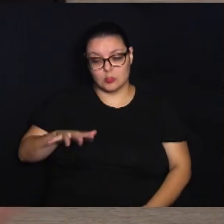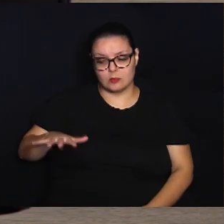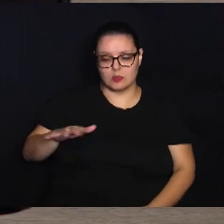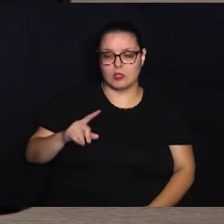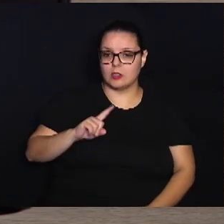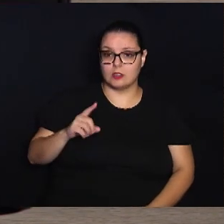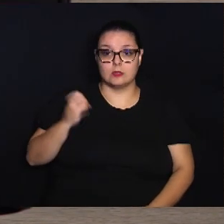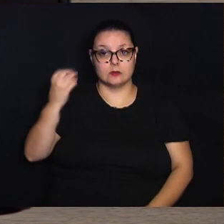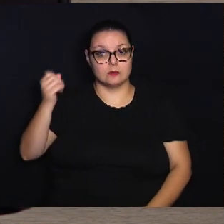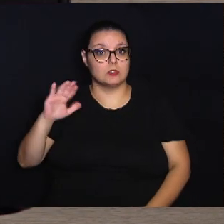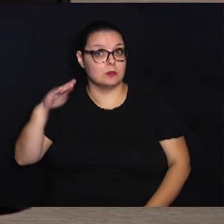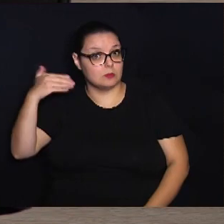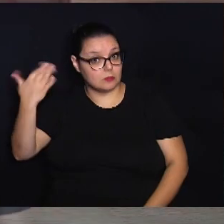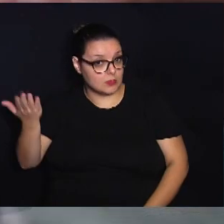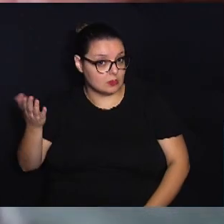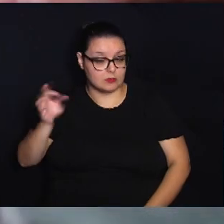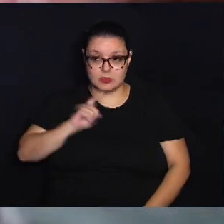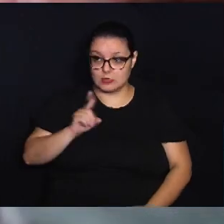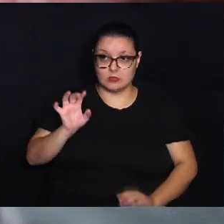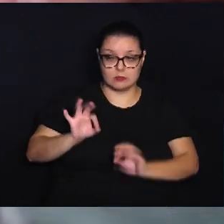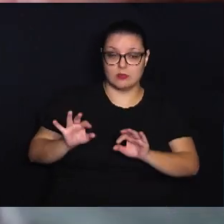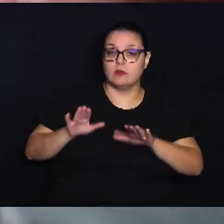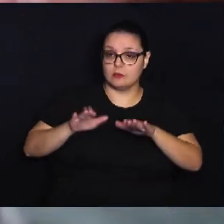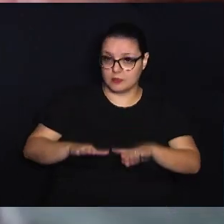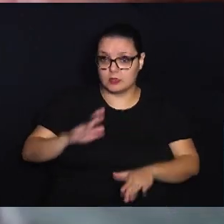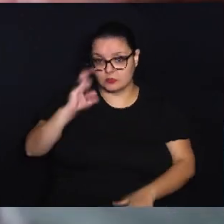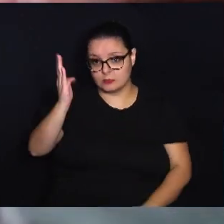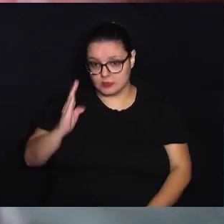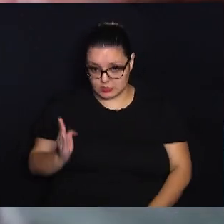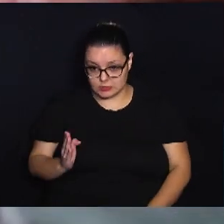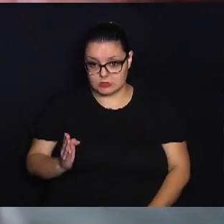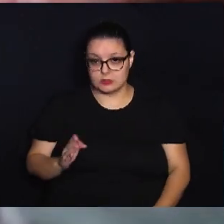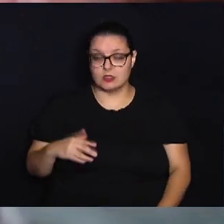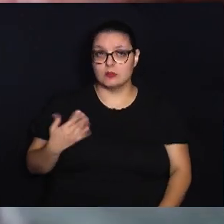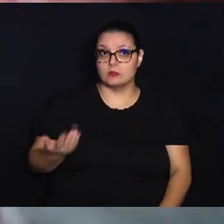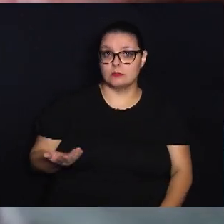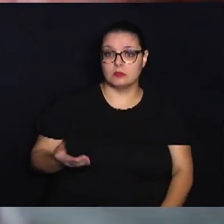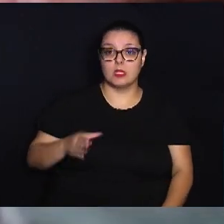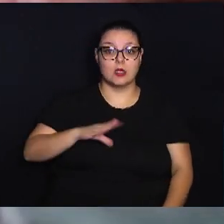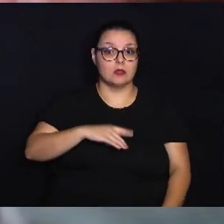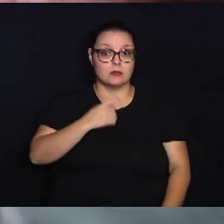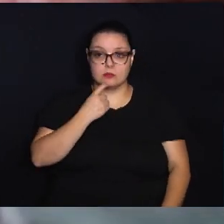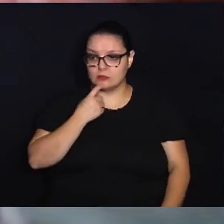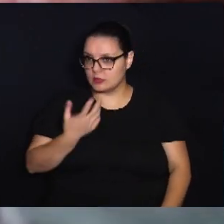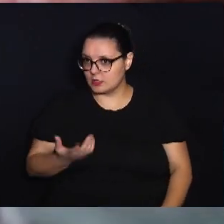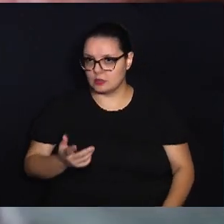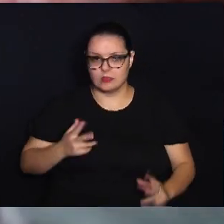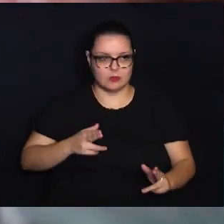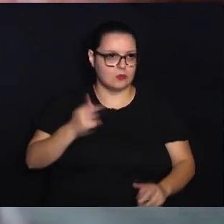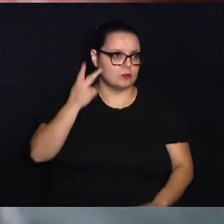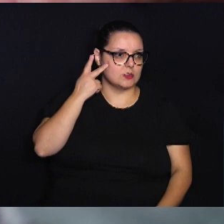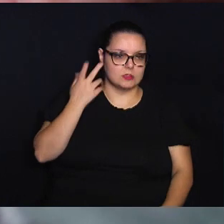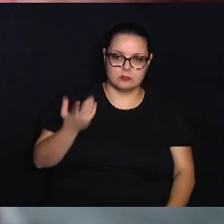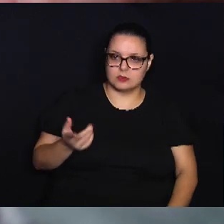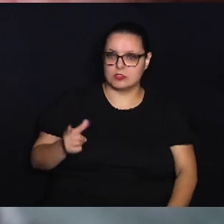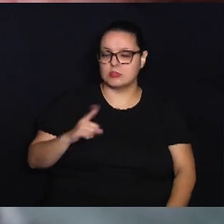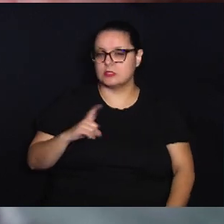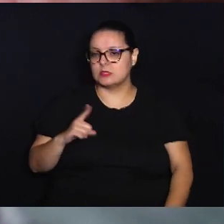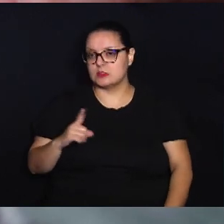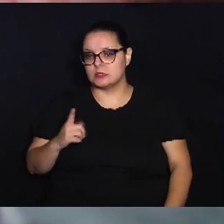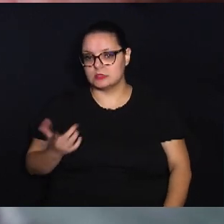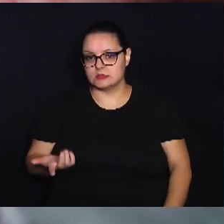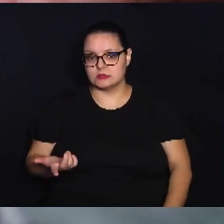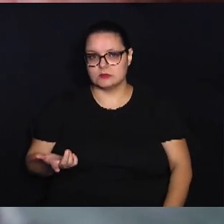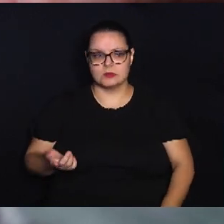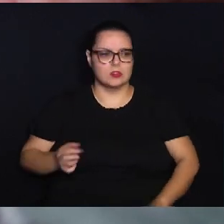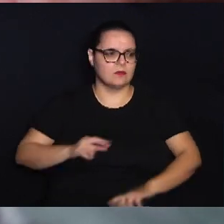cenário local. Então não fui viajar para fora, não planejei e vou ficar no Brasil, né? Então, em Campinas, assim como São Paulo, você